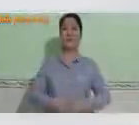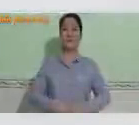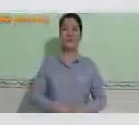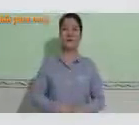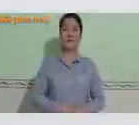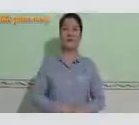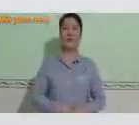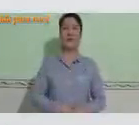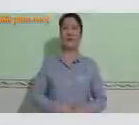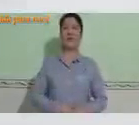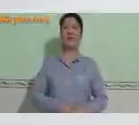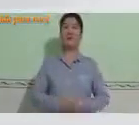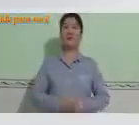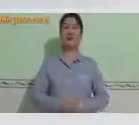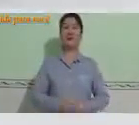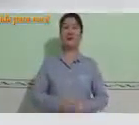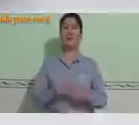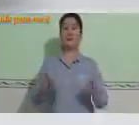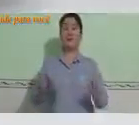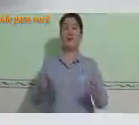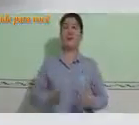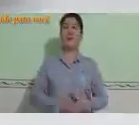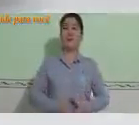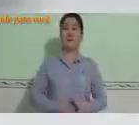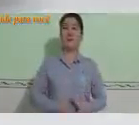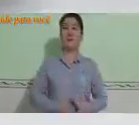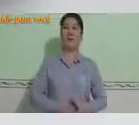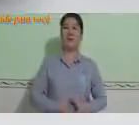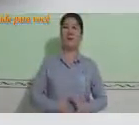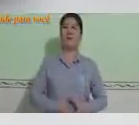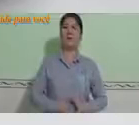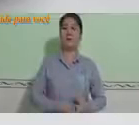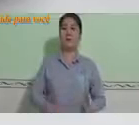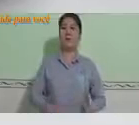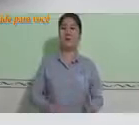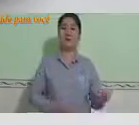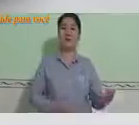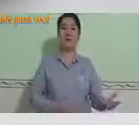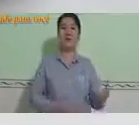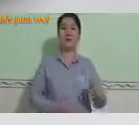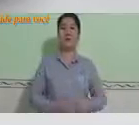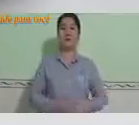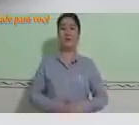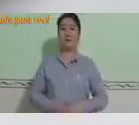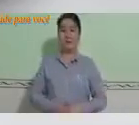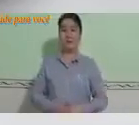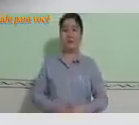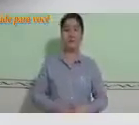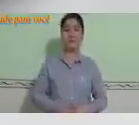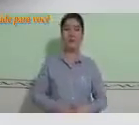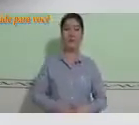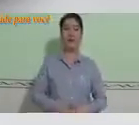SGURAROFUNILDOKAITDEXTRACCDILATIOENTRE o polegar e o indicador, vírgula, usando a palma da mão e os outros dedos para apoiar a mama. Ponto e vírgula. Descansar o máximo de